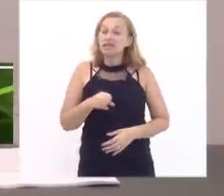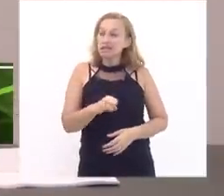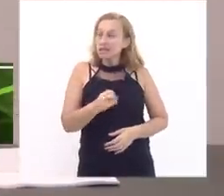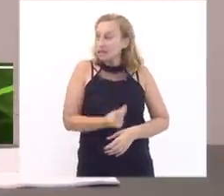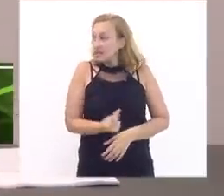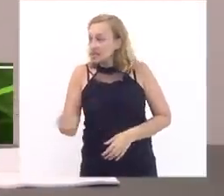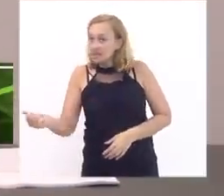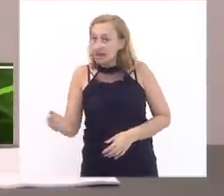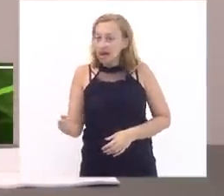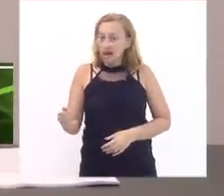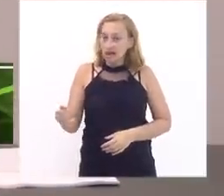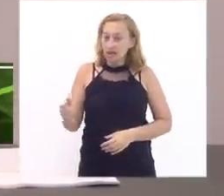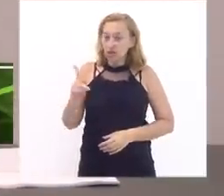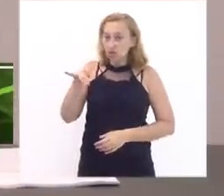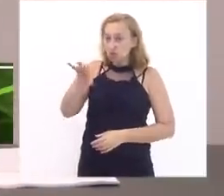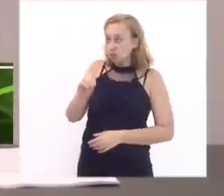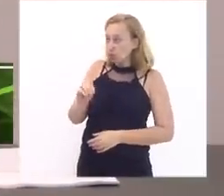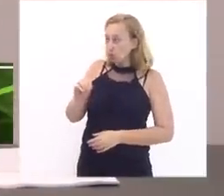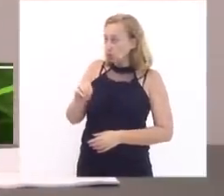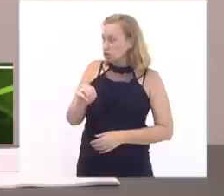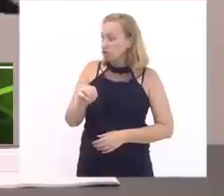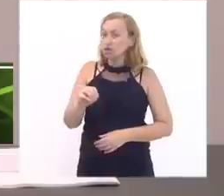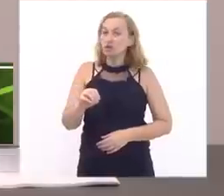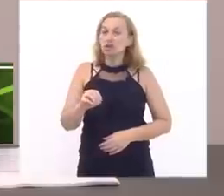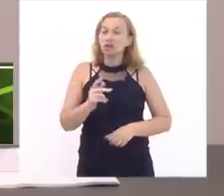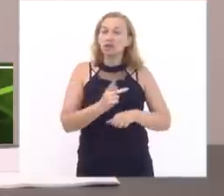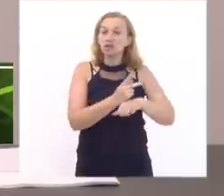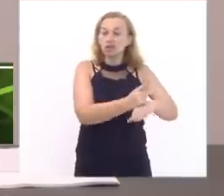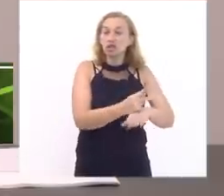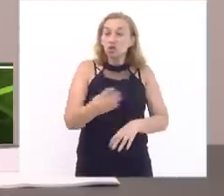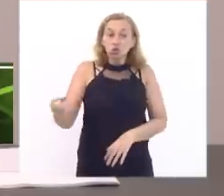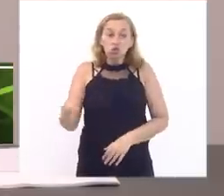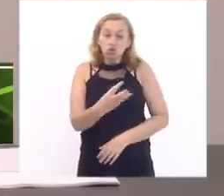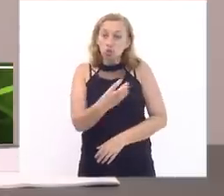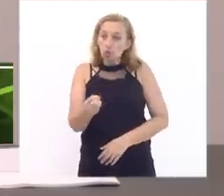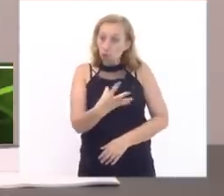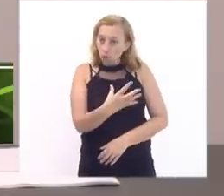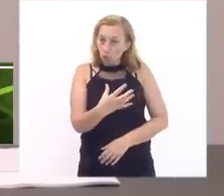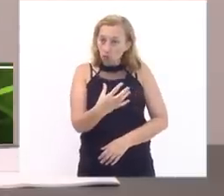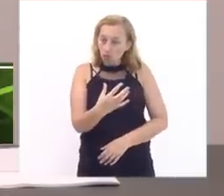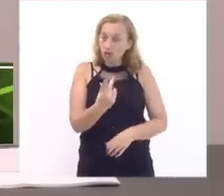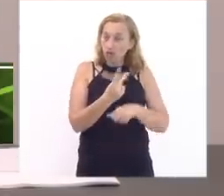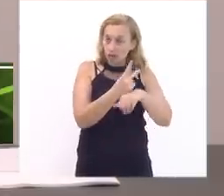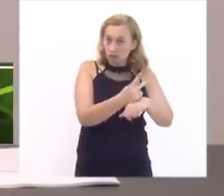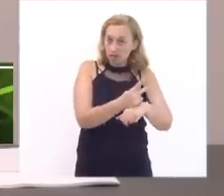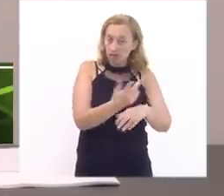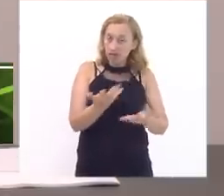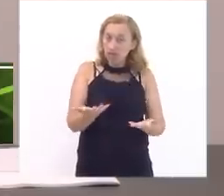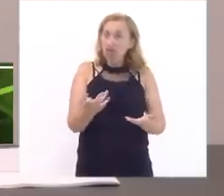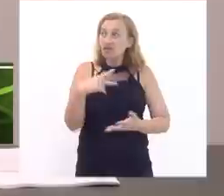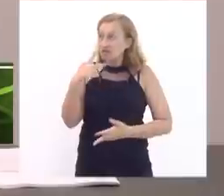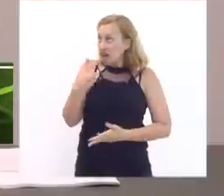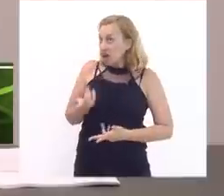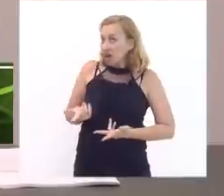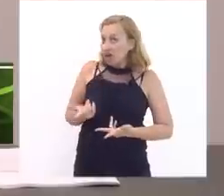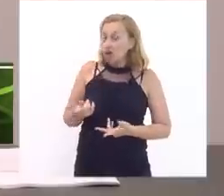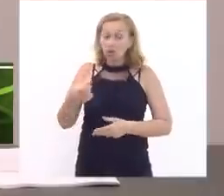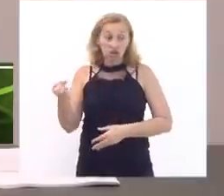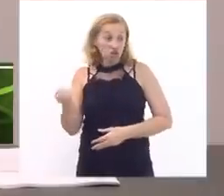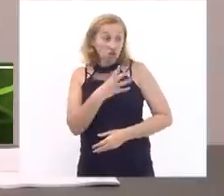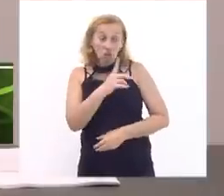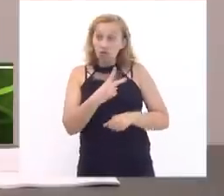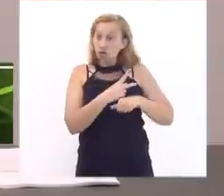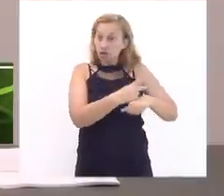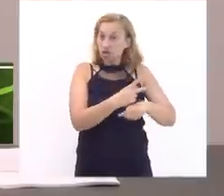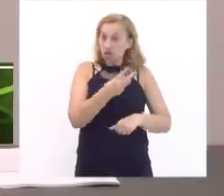sai do posto acima e da gratificação por inatividade e ganha essa nova gratificação, ele vai dizer o seguinte: olha, com essa nova